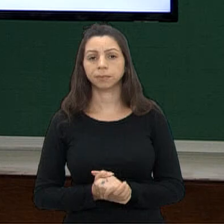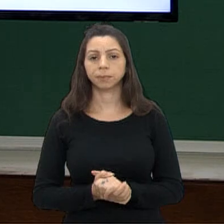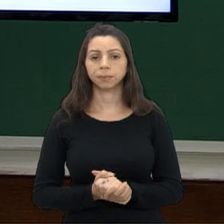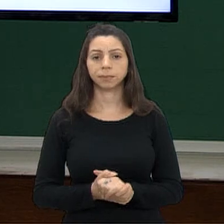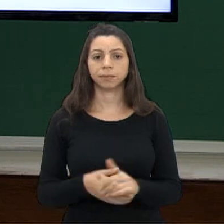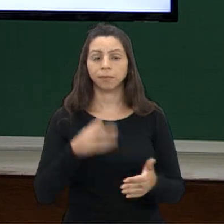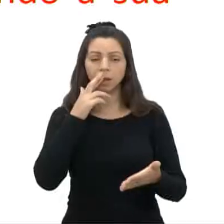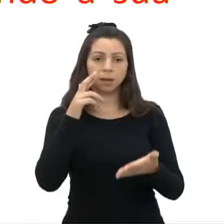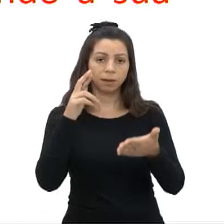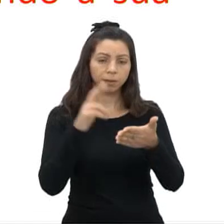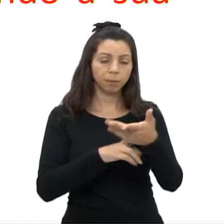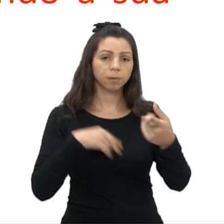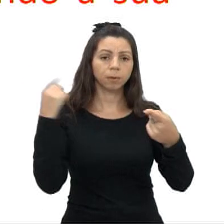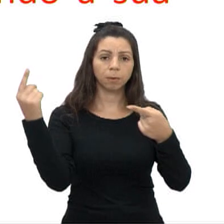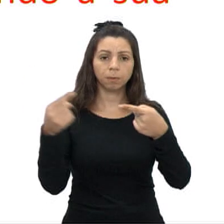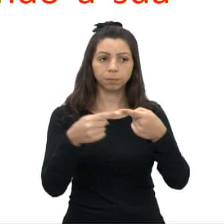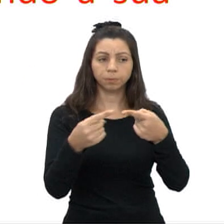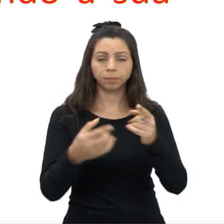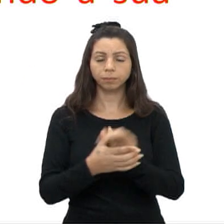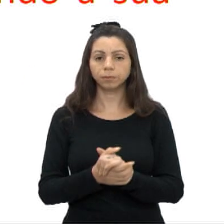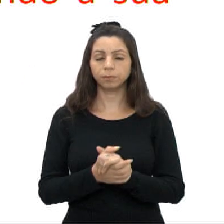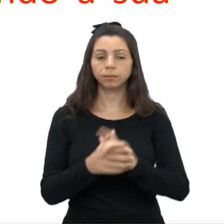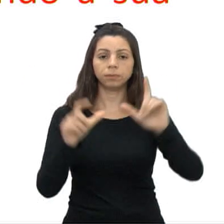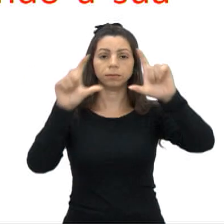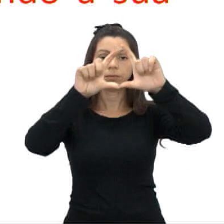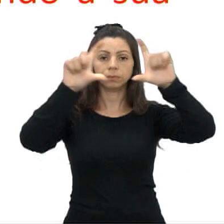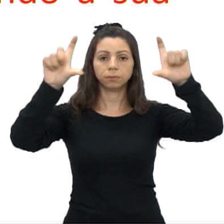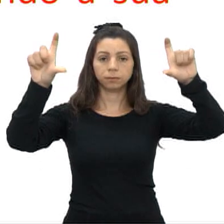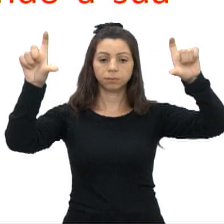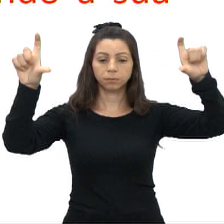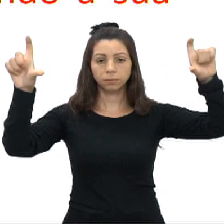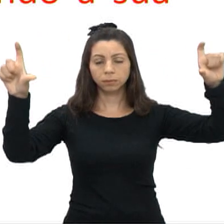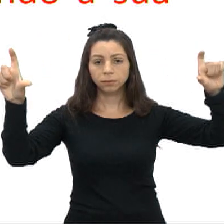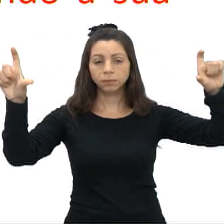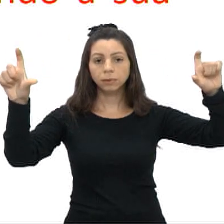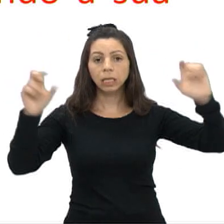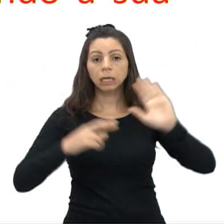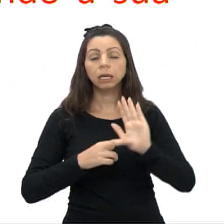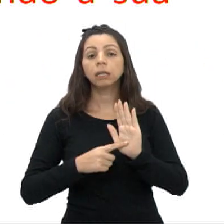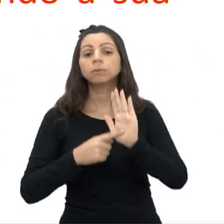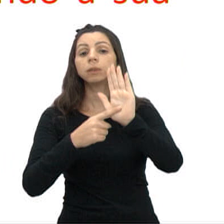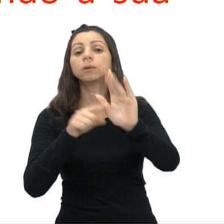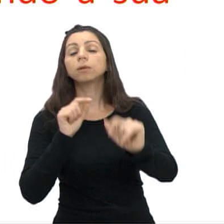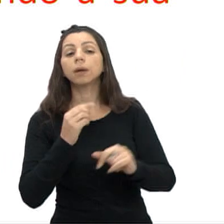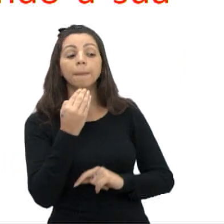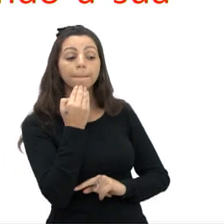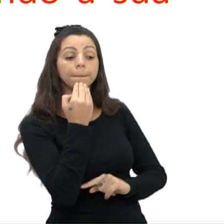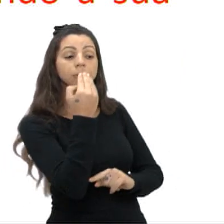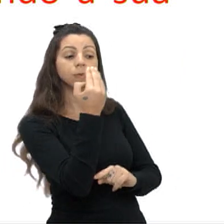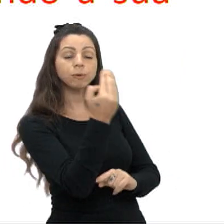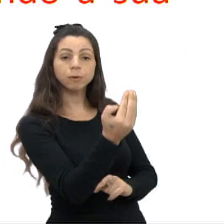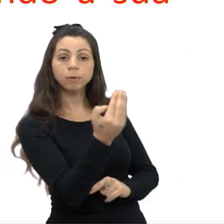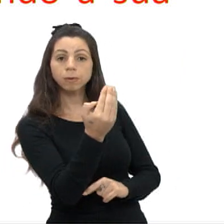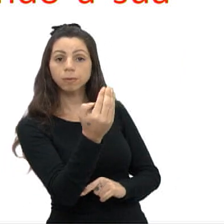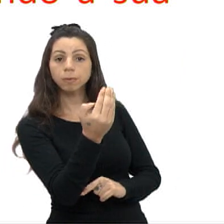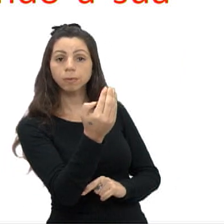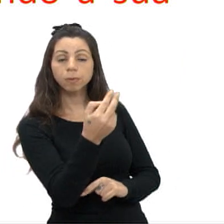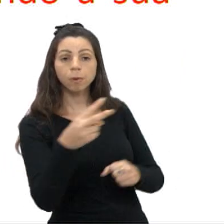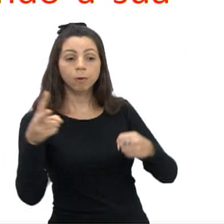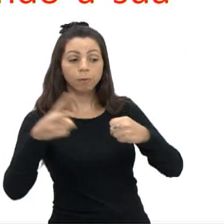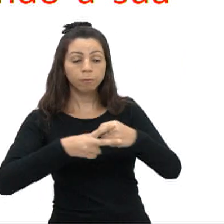Resposta da número 1. Esse trecho apresenta um pedido. O verbo parar está no